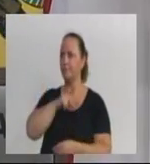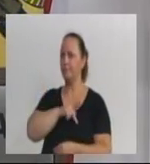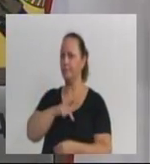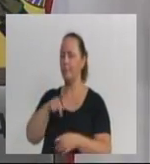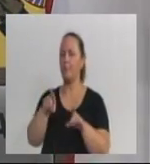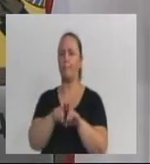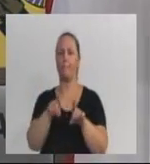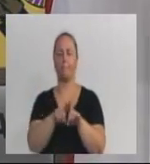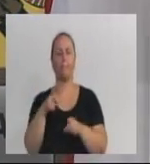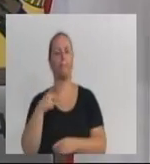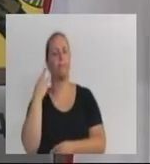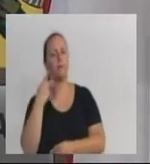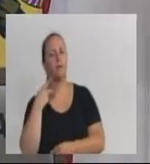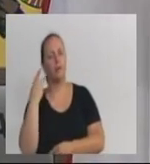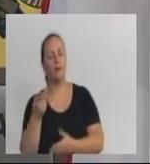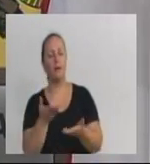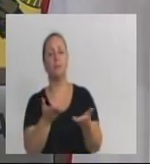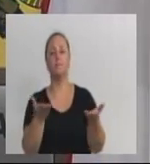Senhores vereadores, senhoras e senhores,